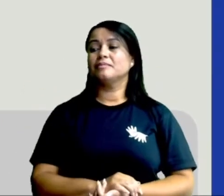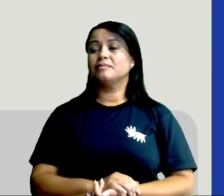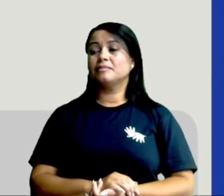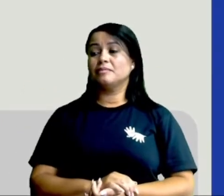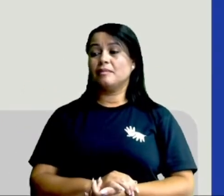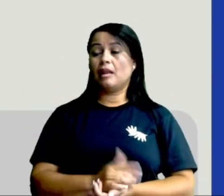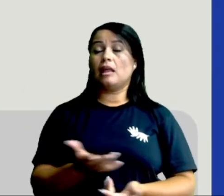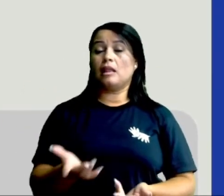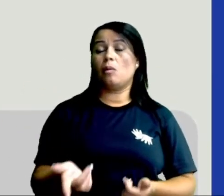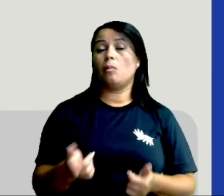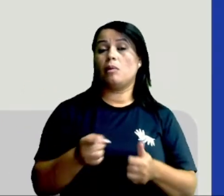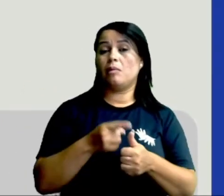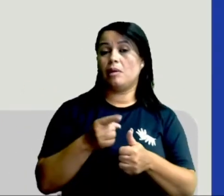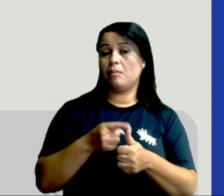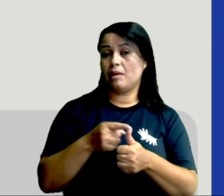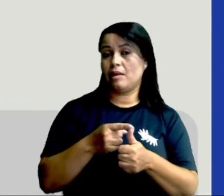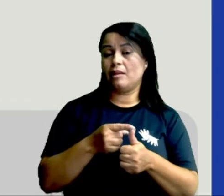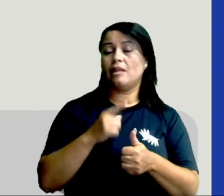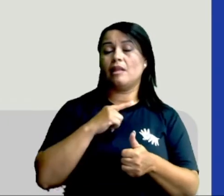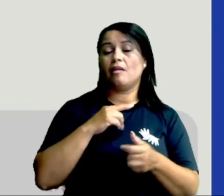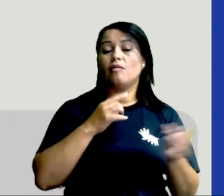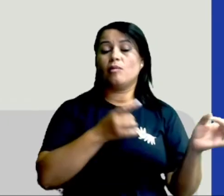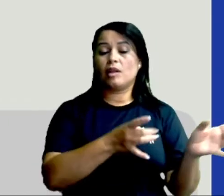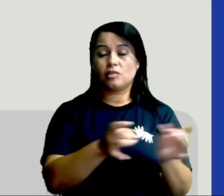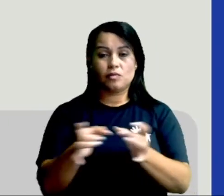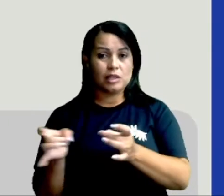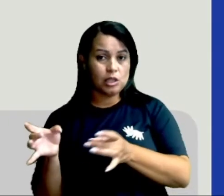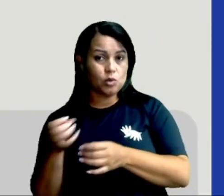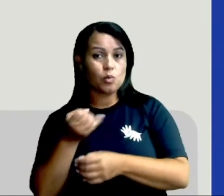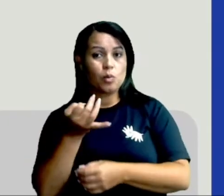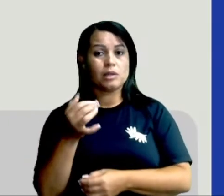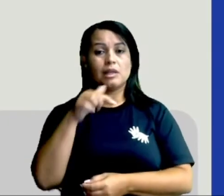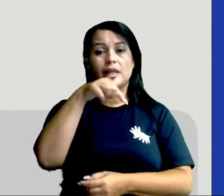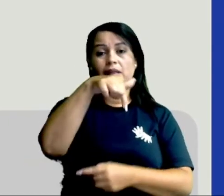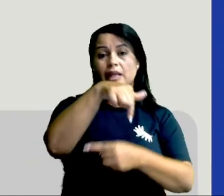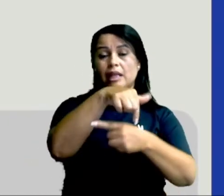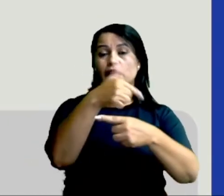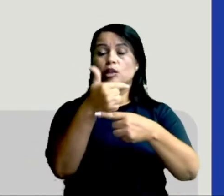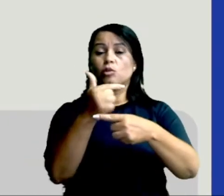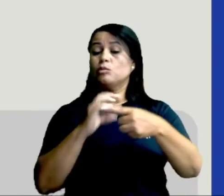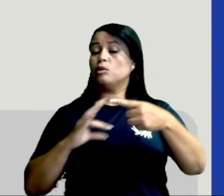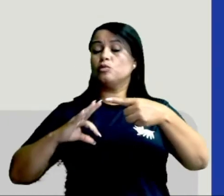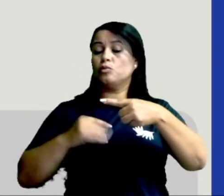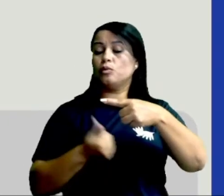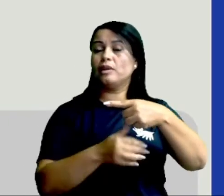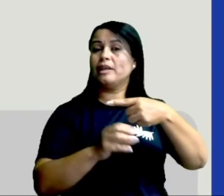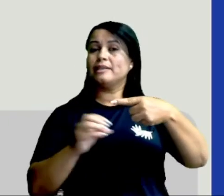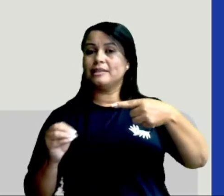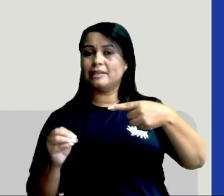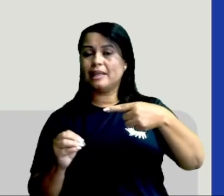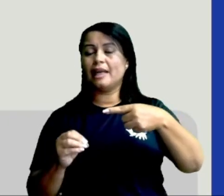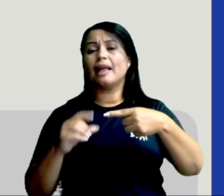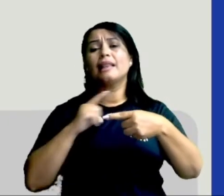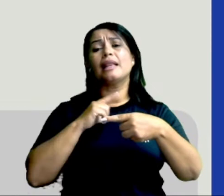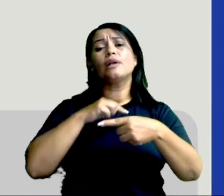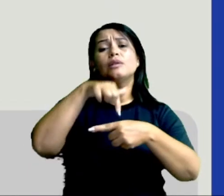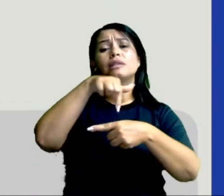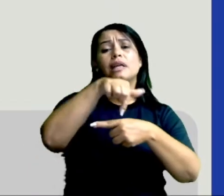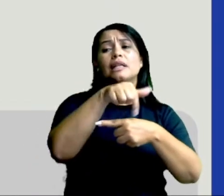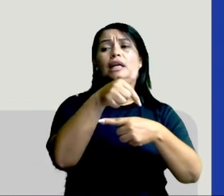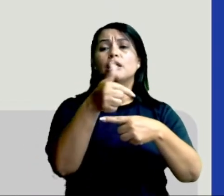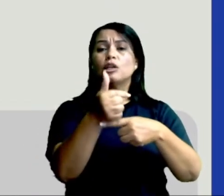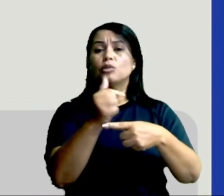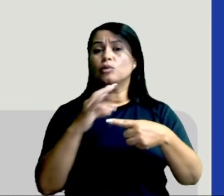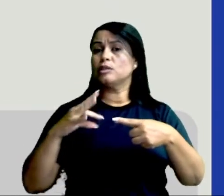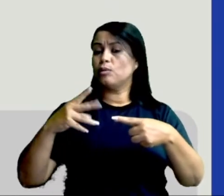Então, primeiramente, temos a quantidade de ingressos vendidos, que foram 72, mas o total era 100. Então, 72 é a quantidade